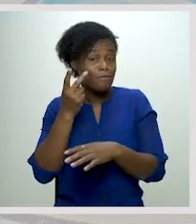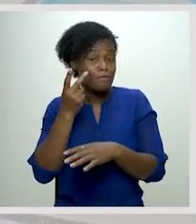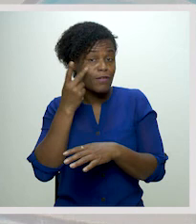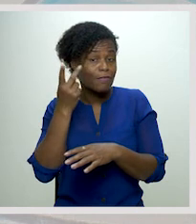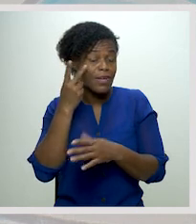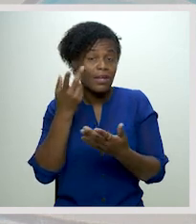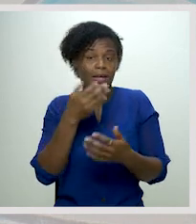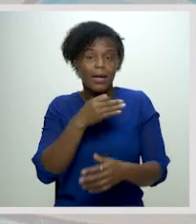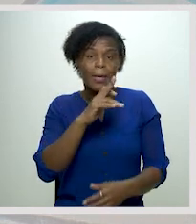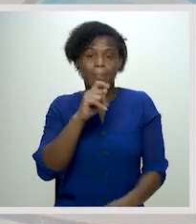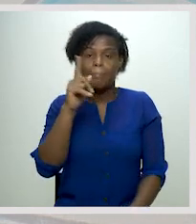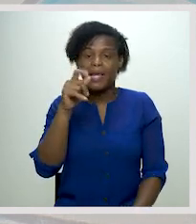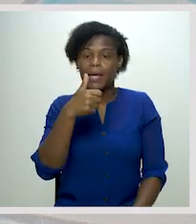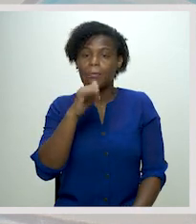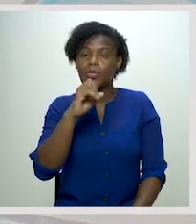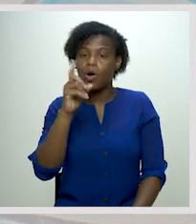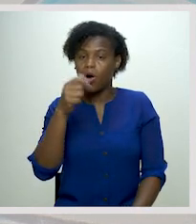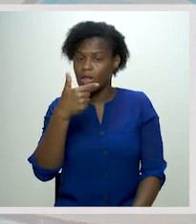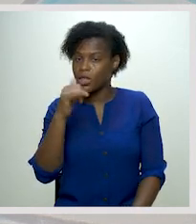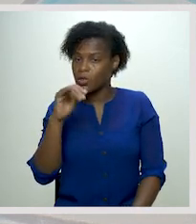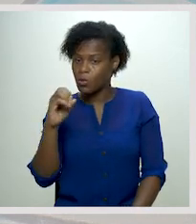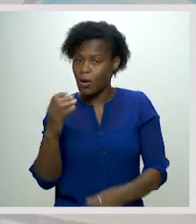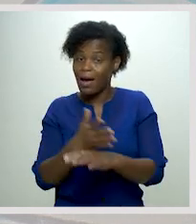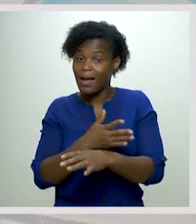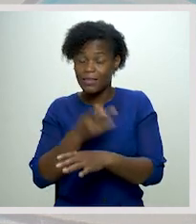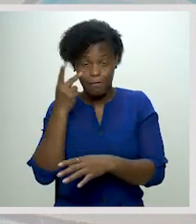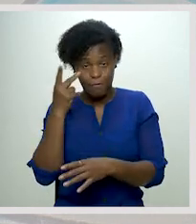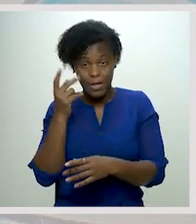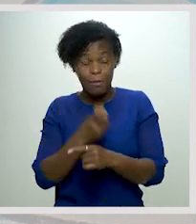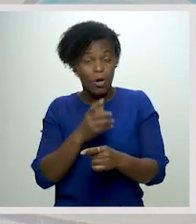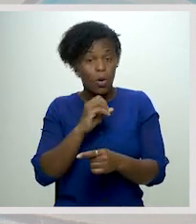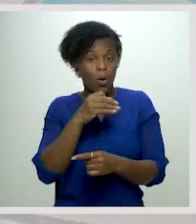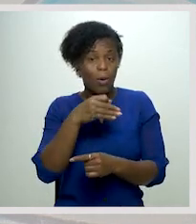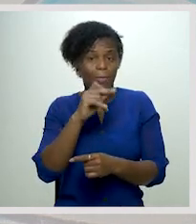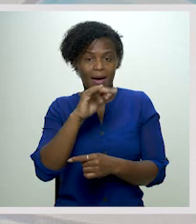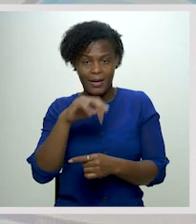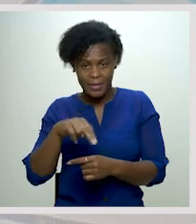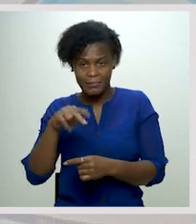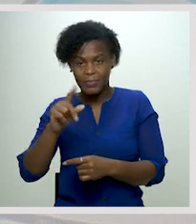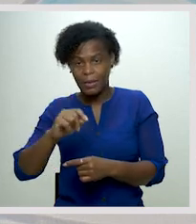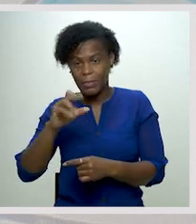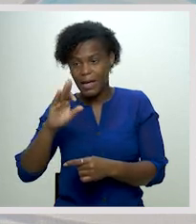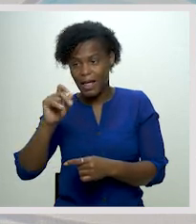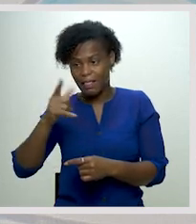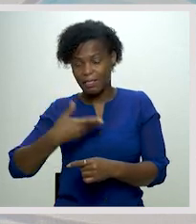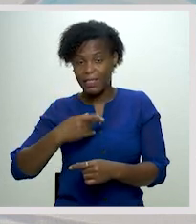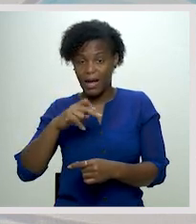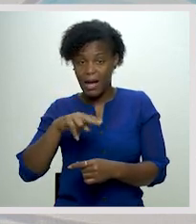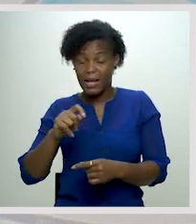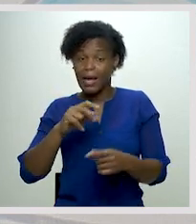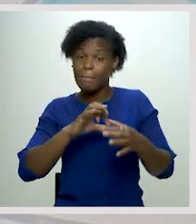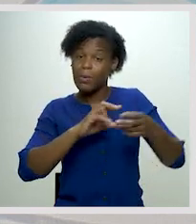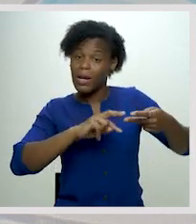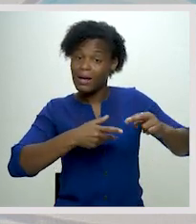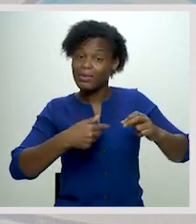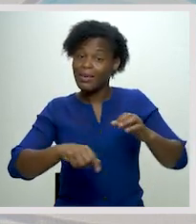ambiente prebiótico? Antes da vida. Porque, segundo Oparin e Aldan, estas moléculas teriam surgido